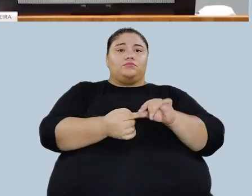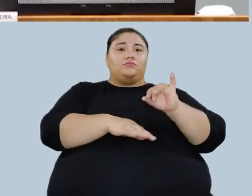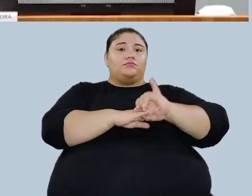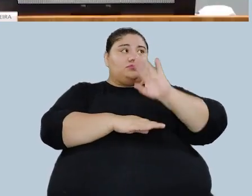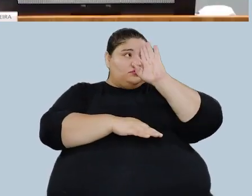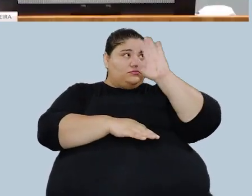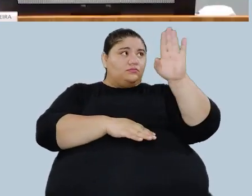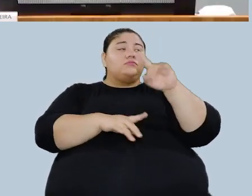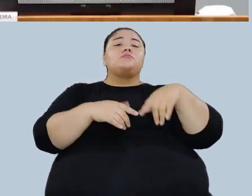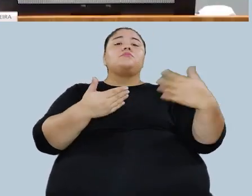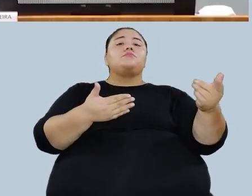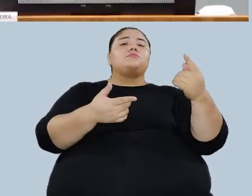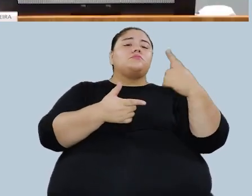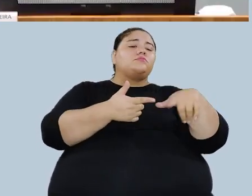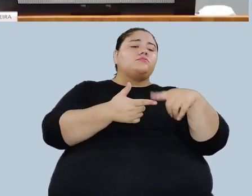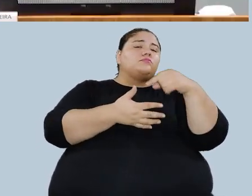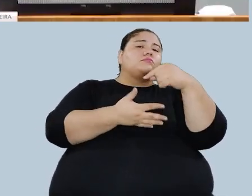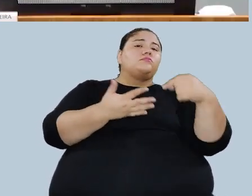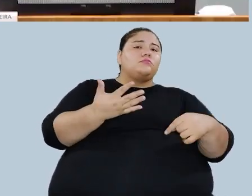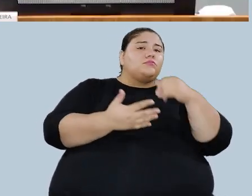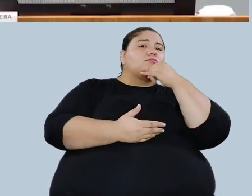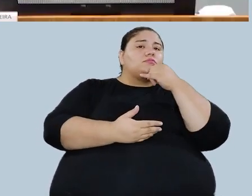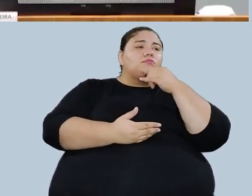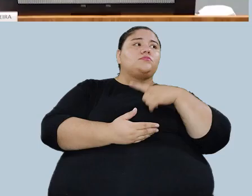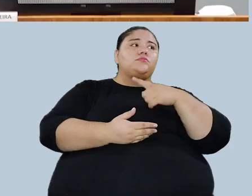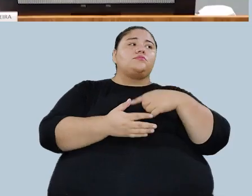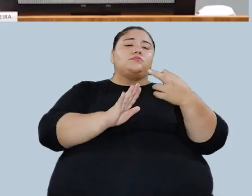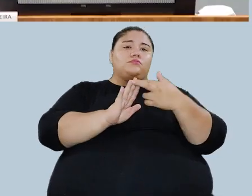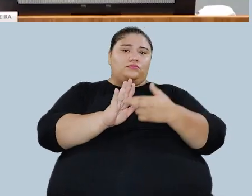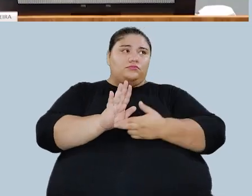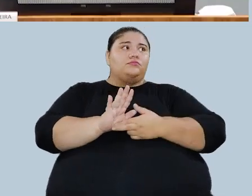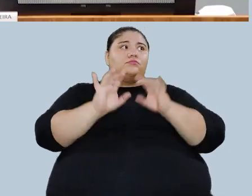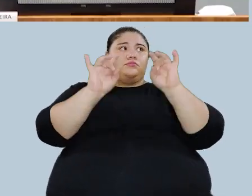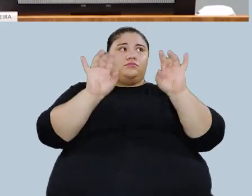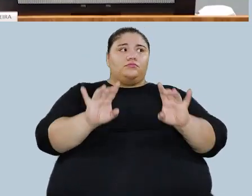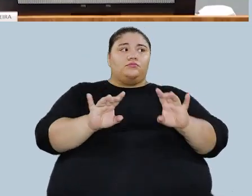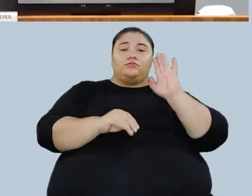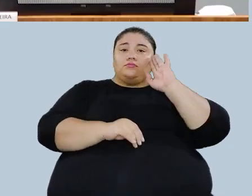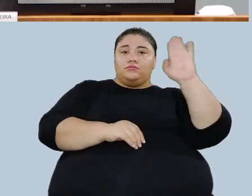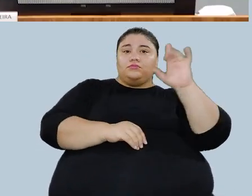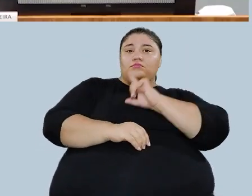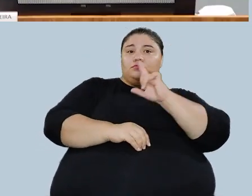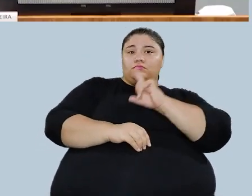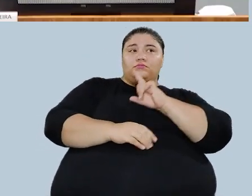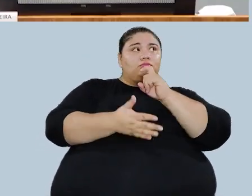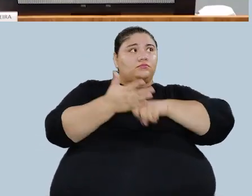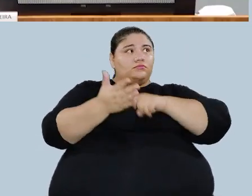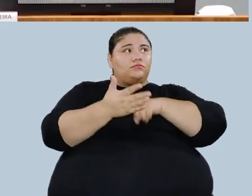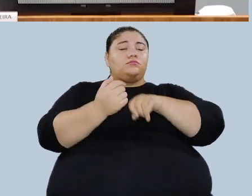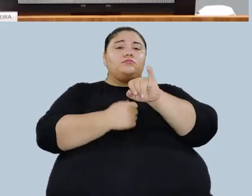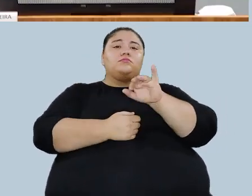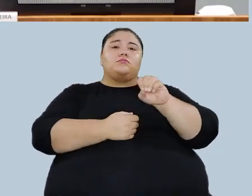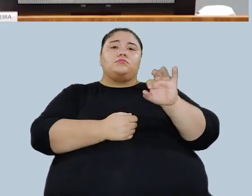quais são os pontos críticos aqui que eu acho que ainda existem em relação a esse regime especial? Primeiro, a bitributação entre IOF e